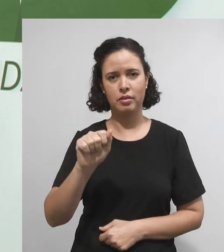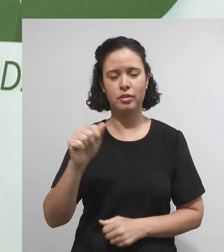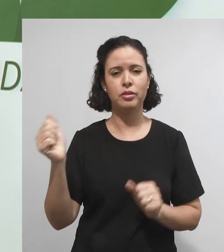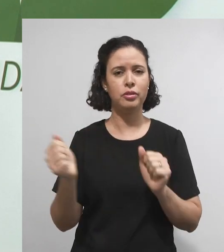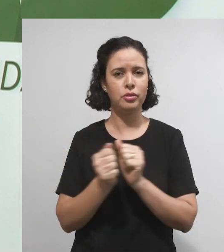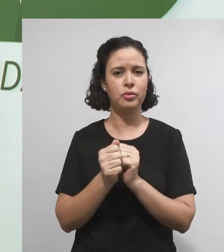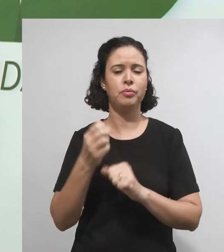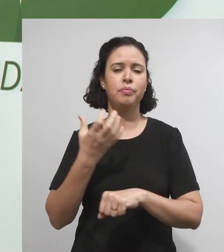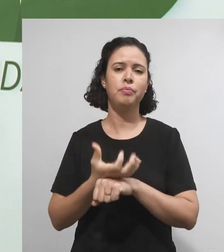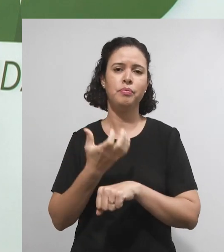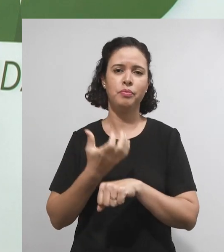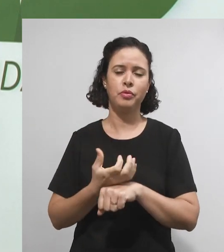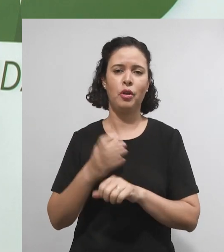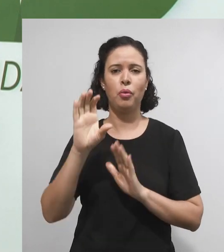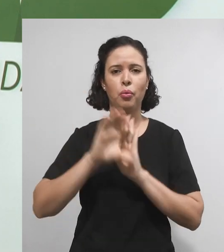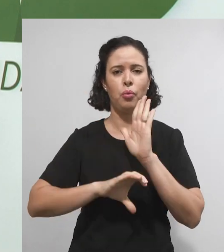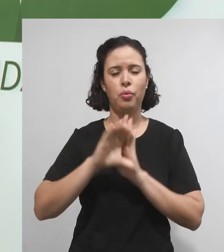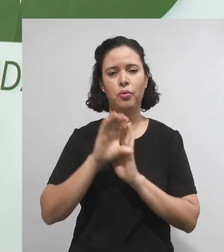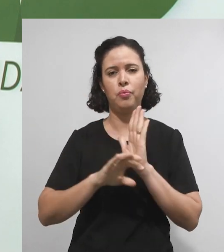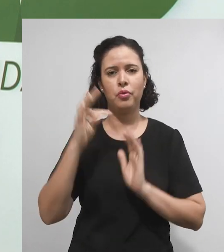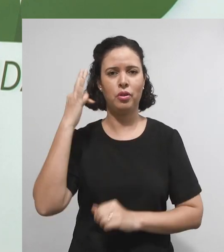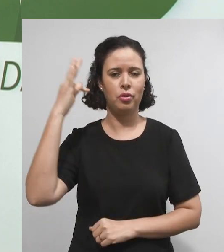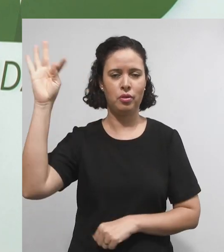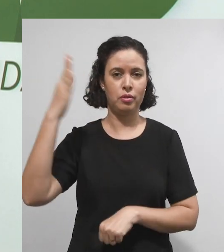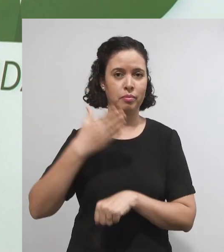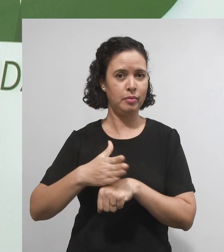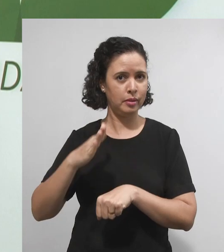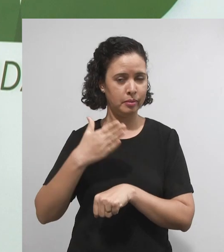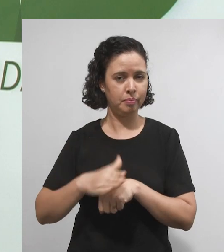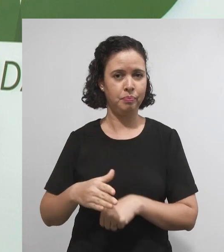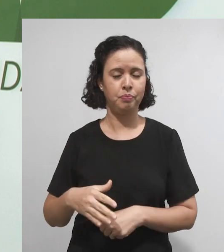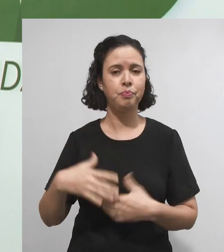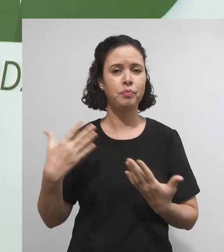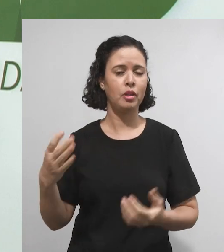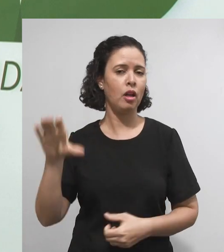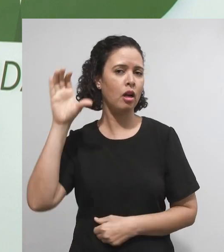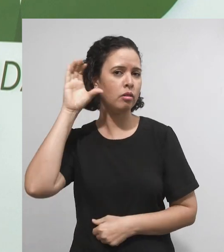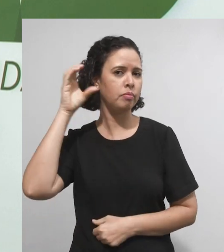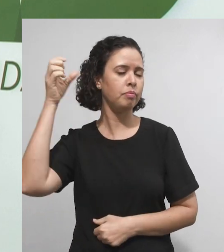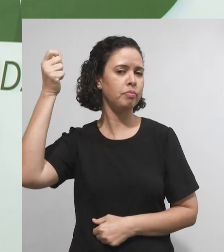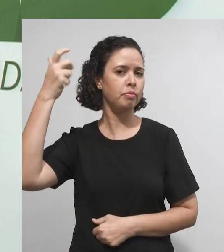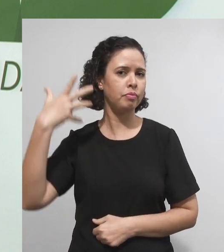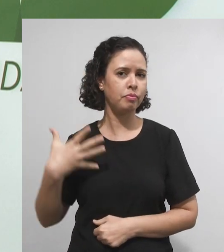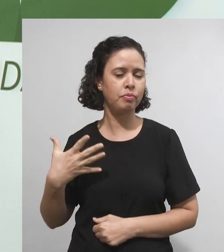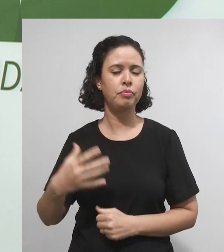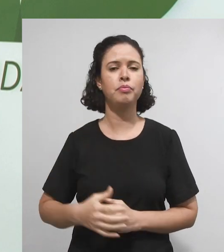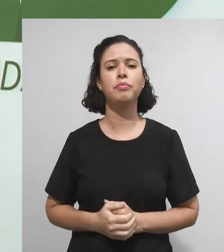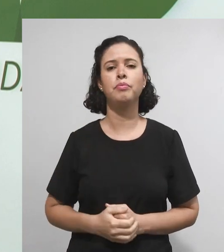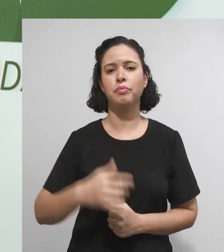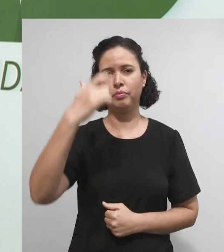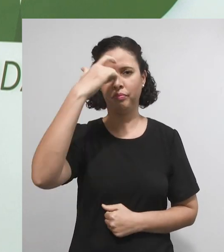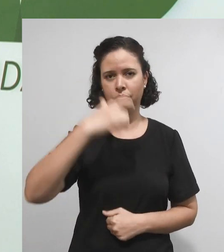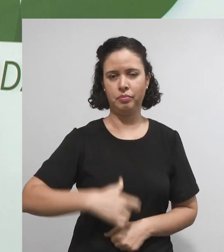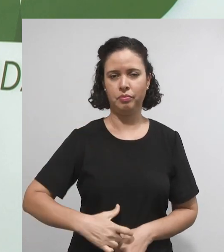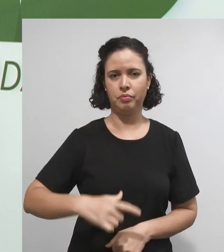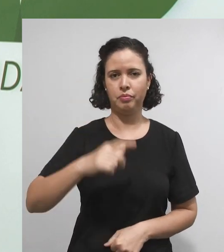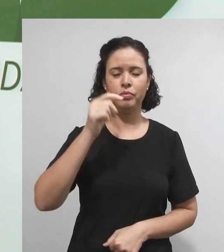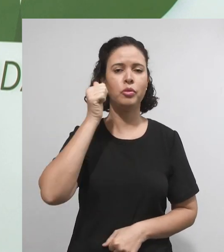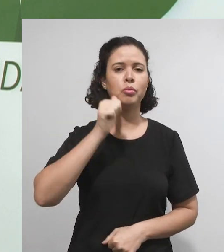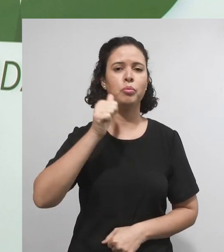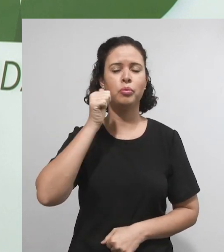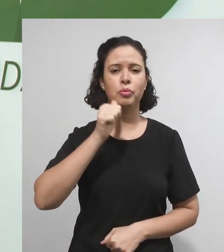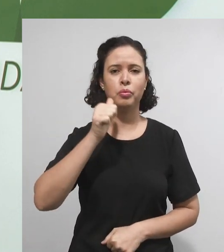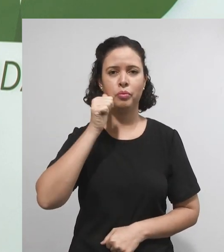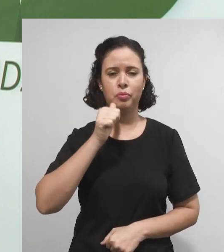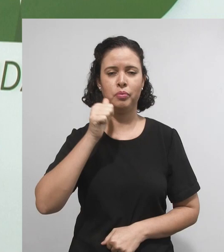estamos na jornada Currículo, Teorias e Práticas. Vou passar a minha audiodescrição neste momento. Bom, eu sou